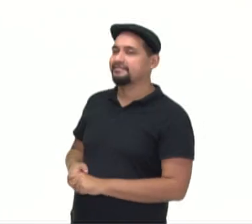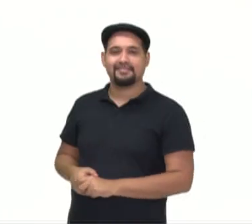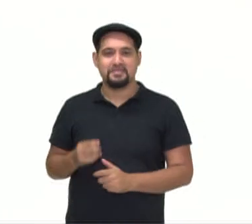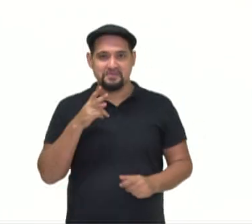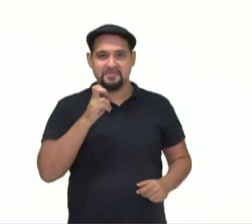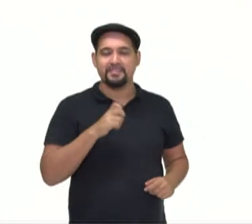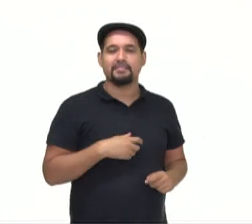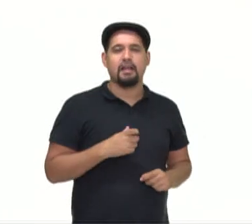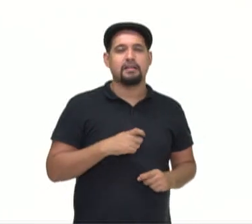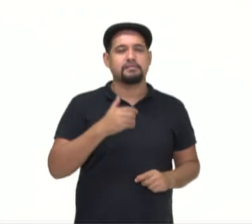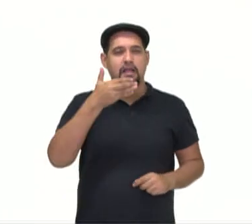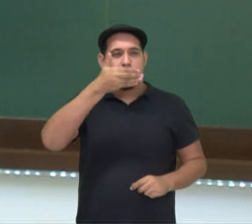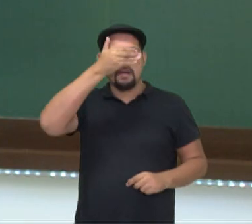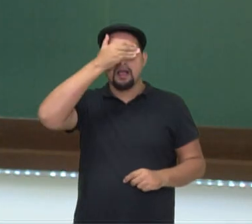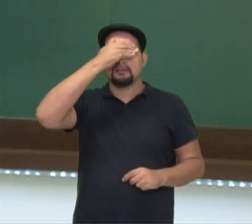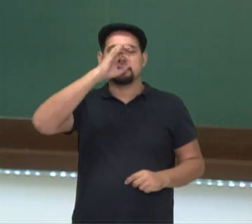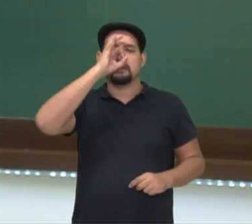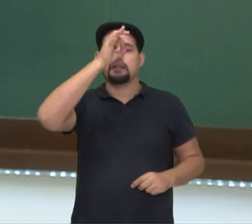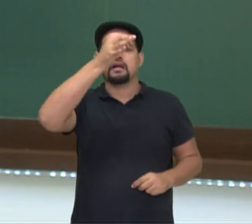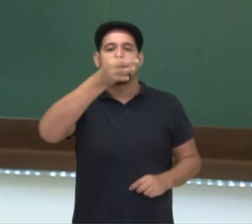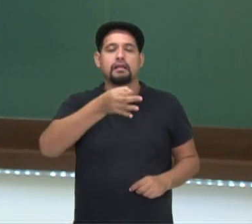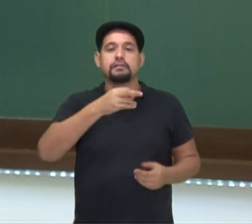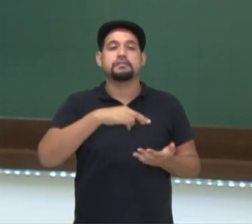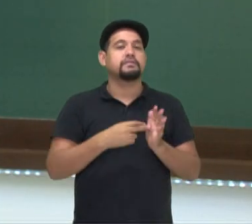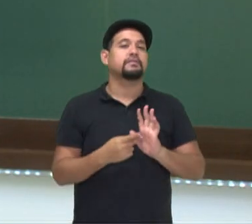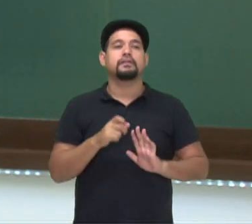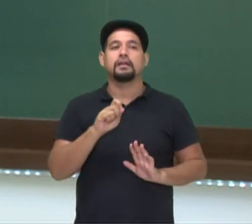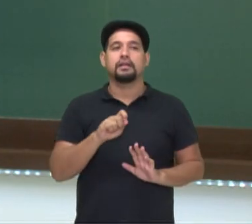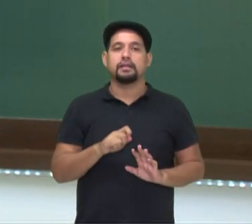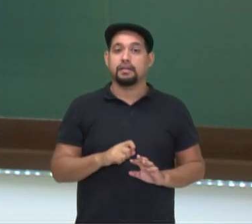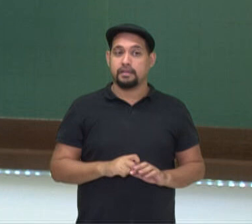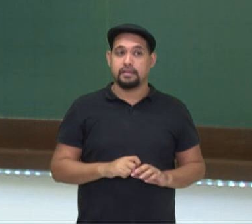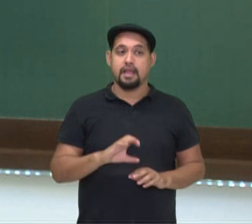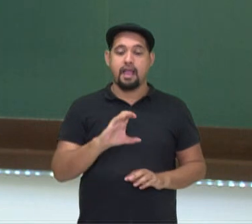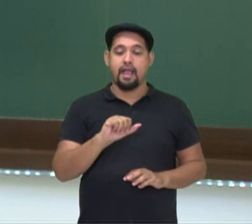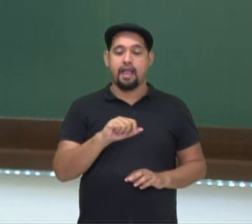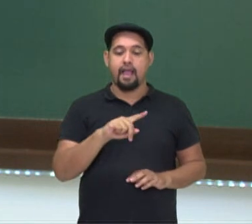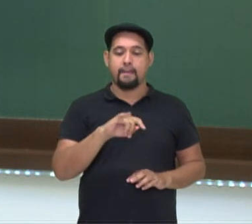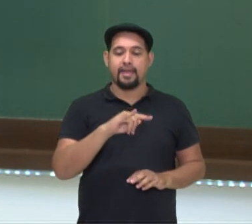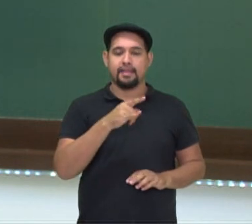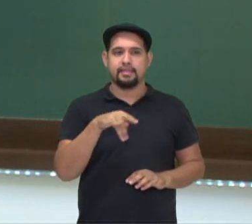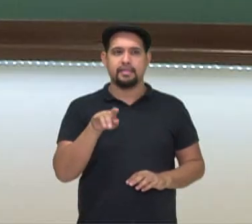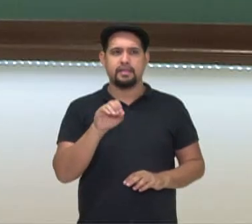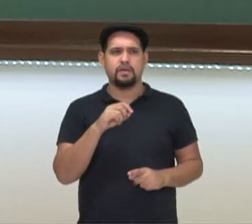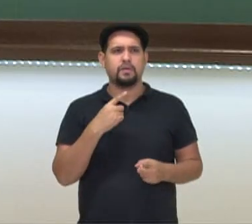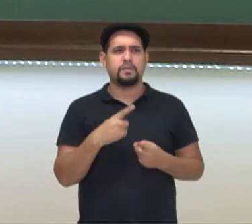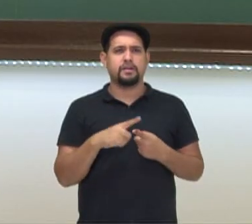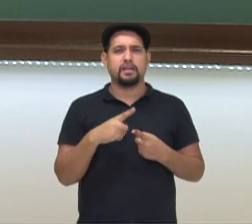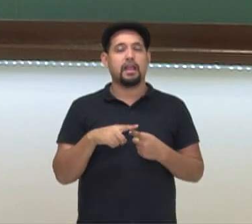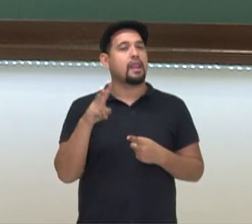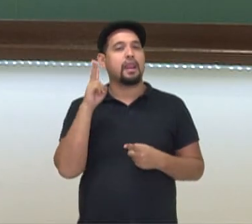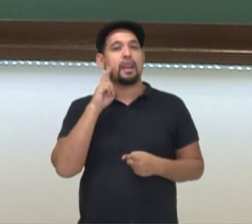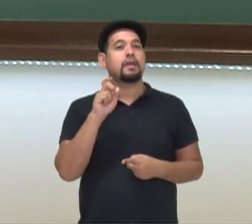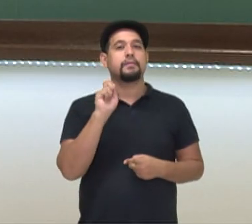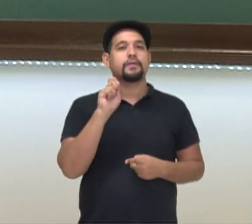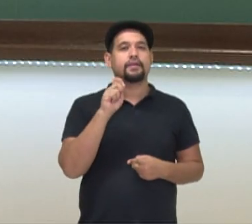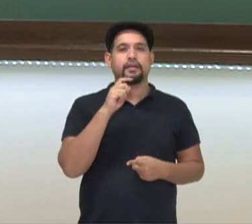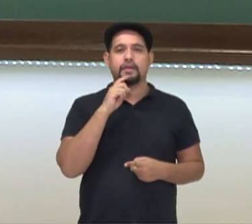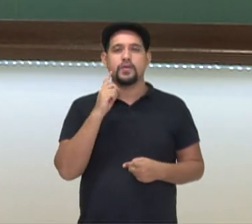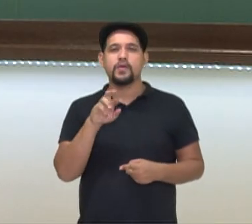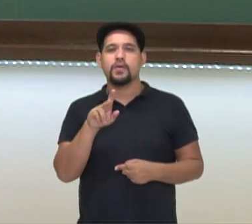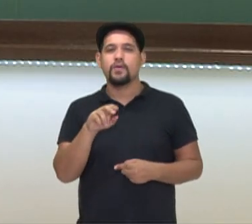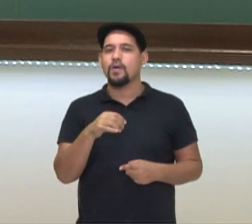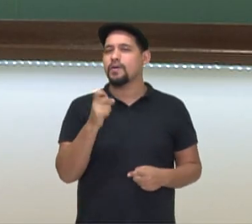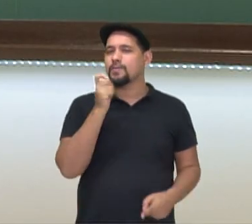Essa máscara com esse narigão comprido, né, é do Capitão. Por quê? O Capitão lembra o quê? O Pinóquio,